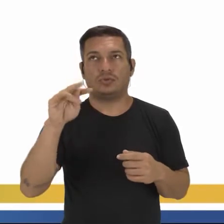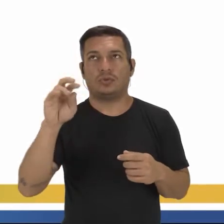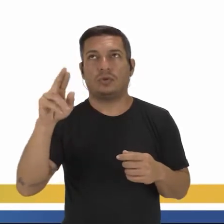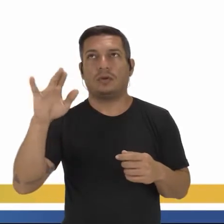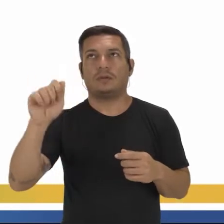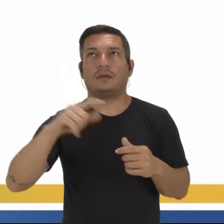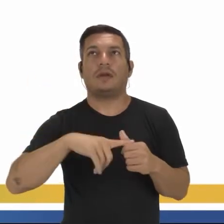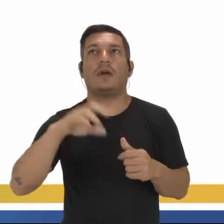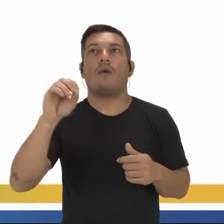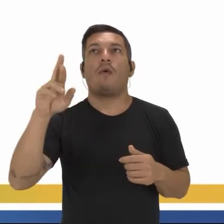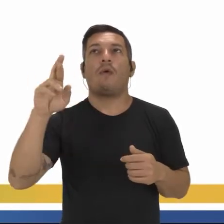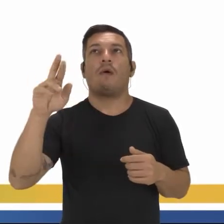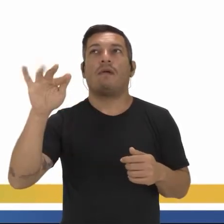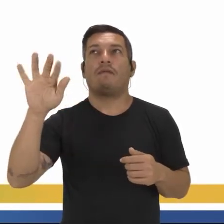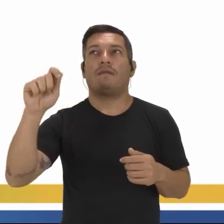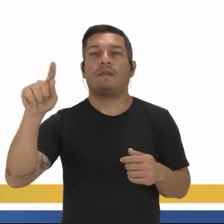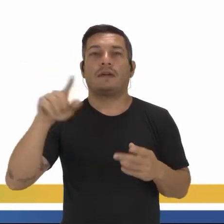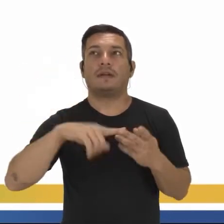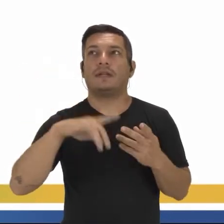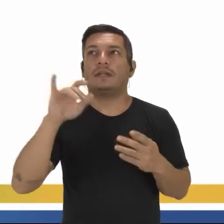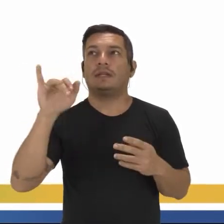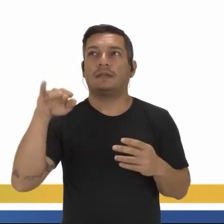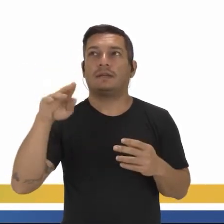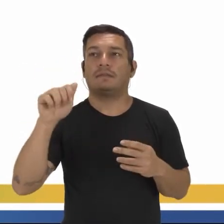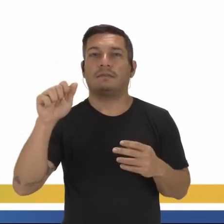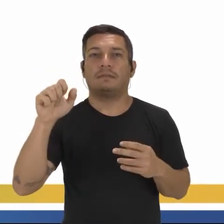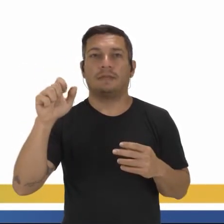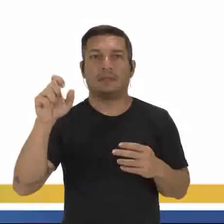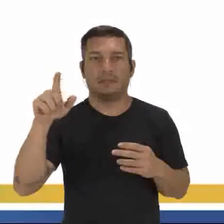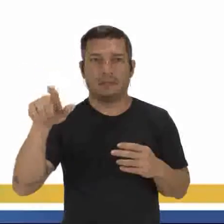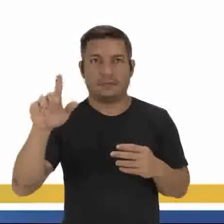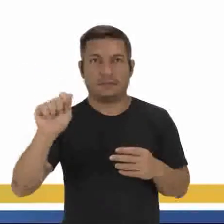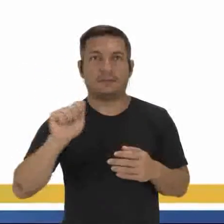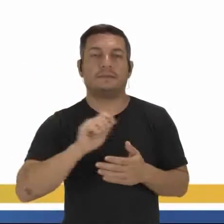história, órfão e ímãs.